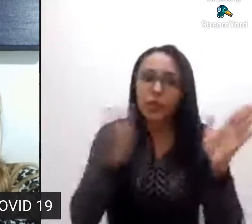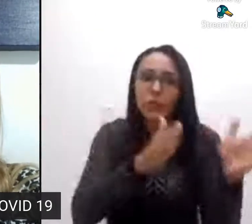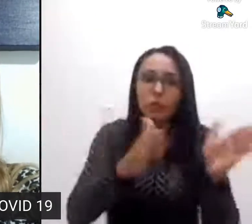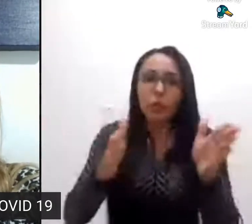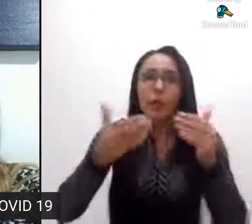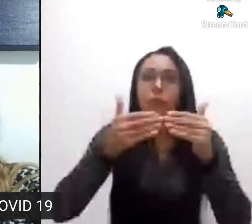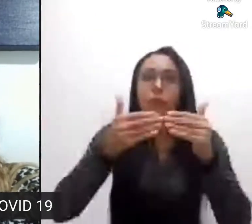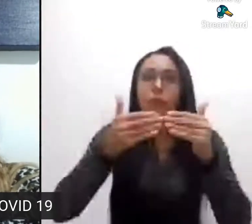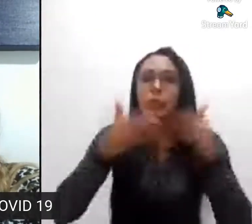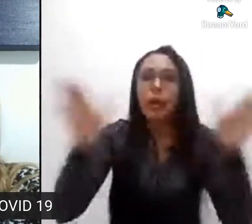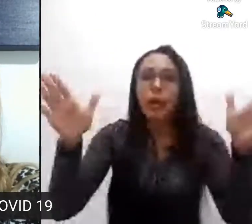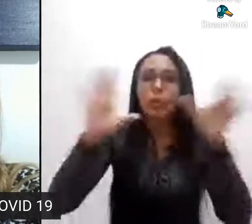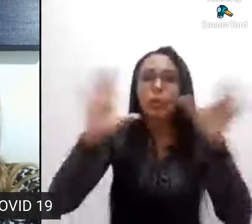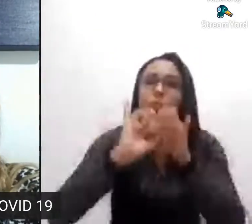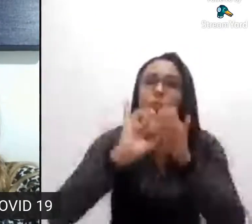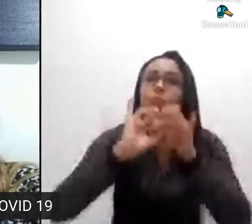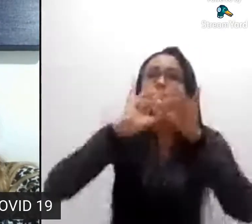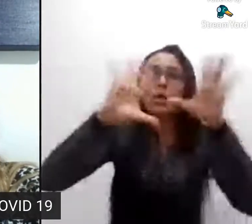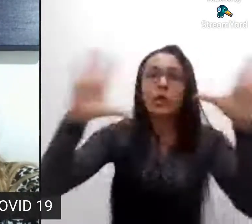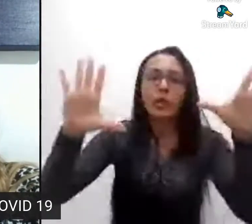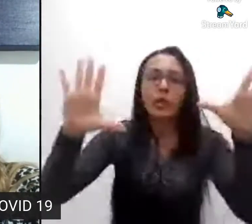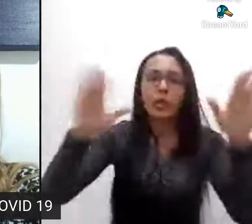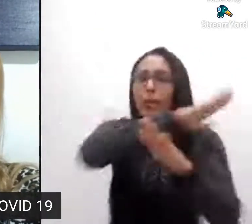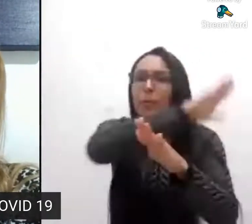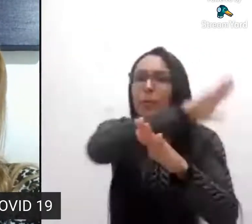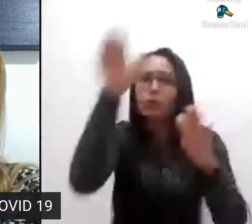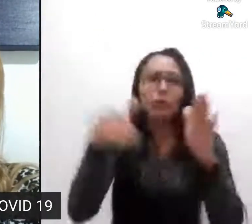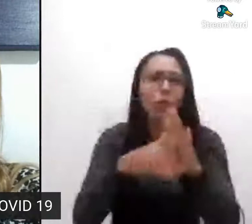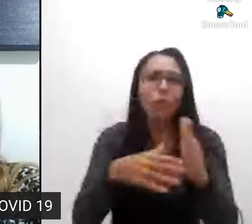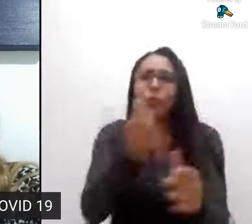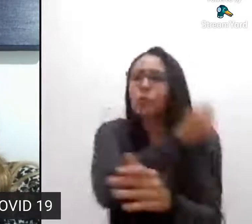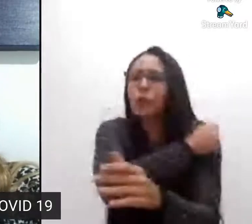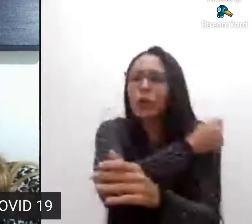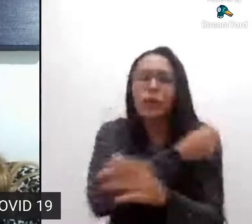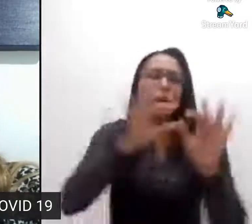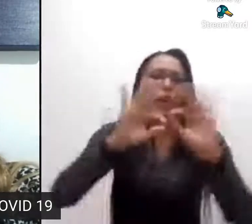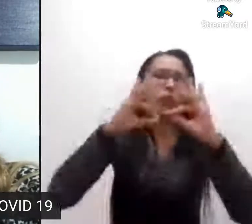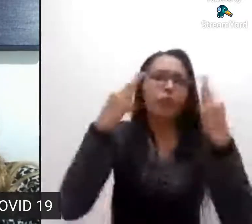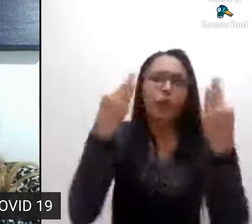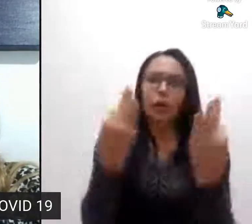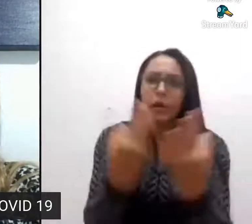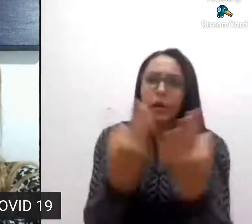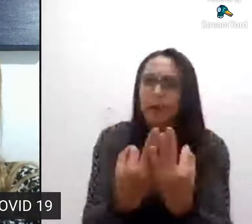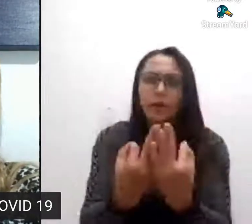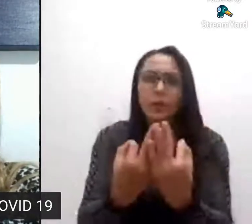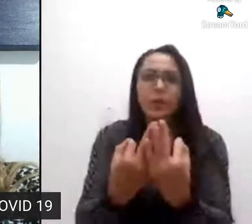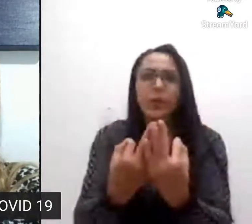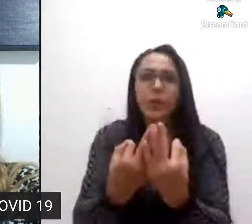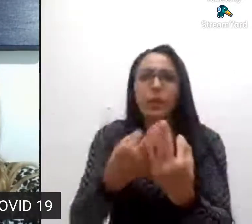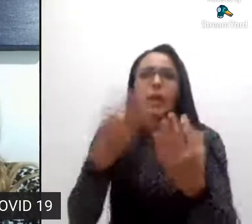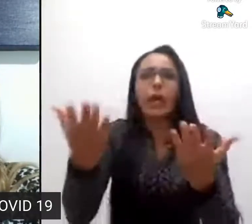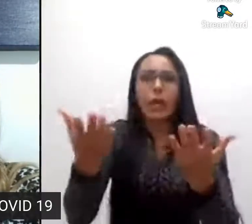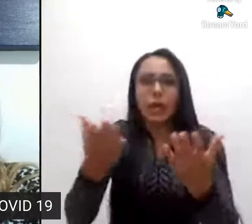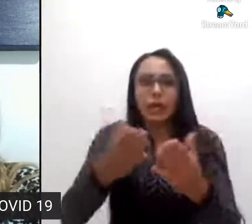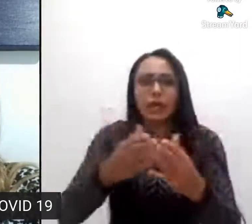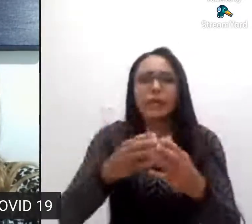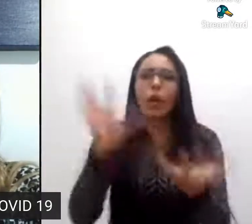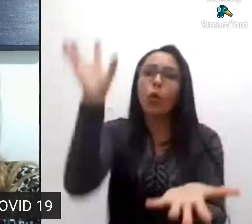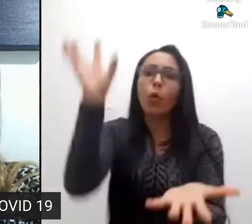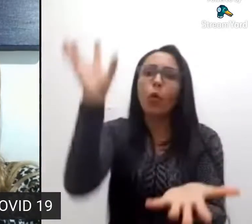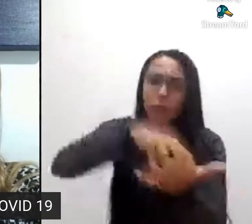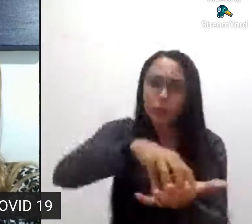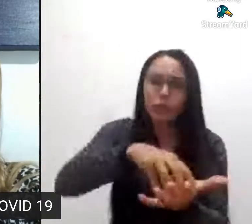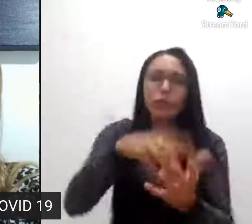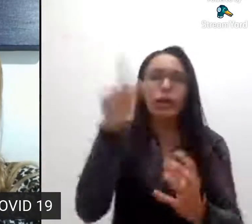né, contemplando aí todos, estudantes, familiares, né, servidores da GRE, das escolas